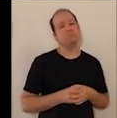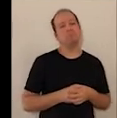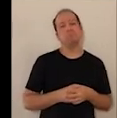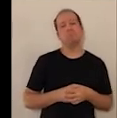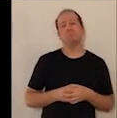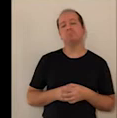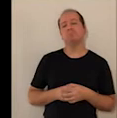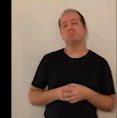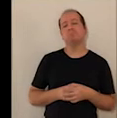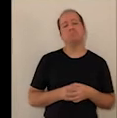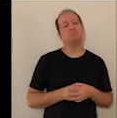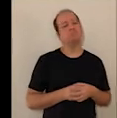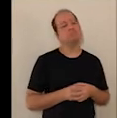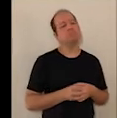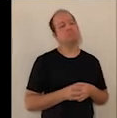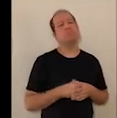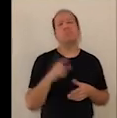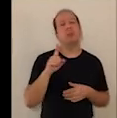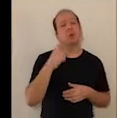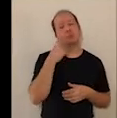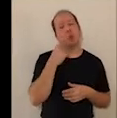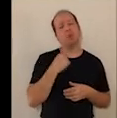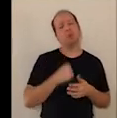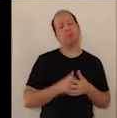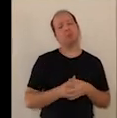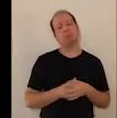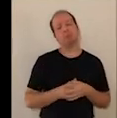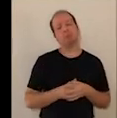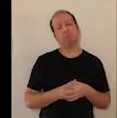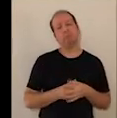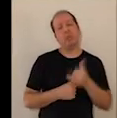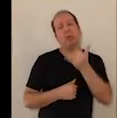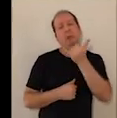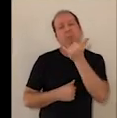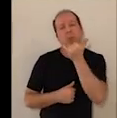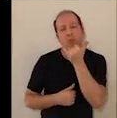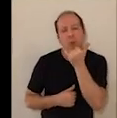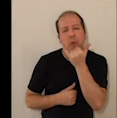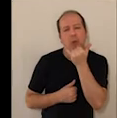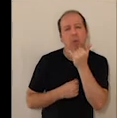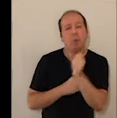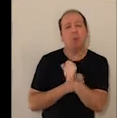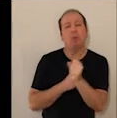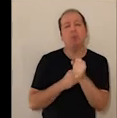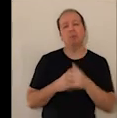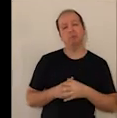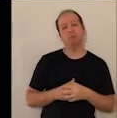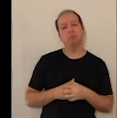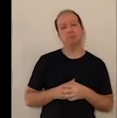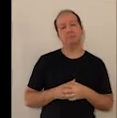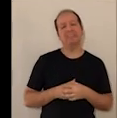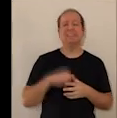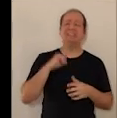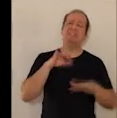Não, não chore. Me perdoe, minha pombinha. Se te